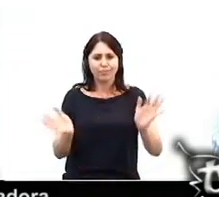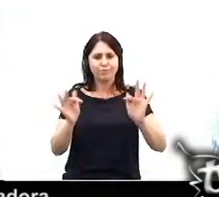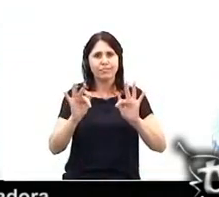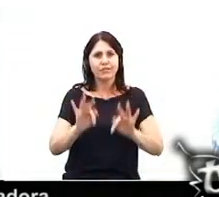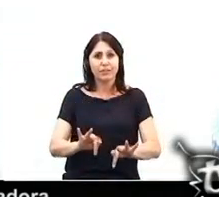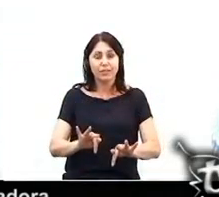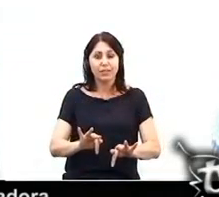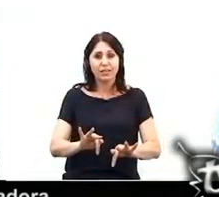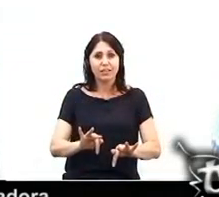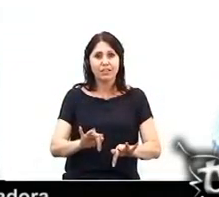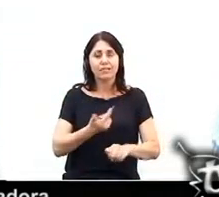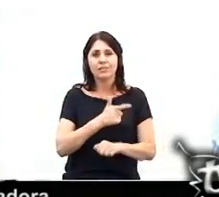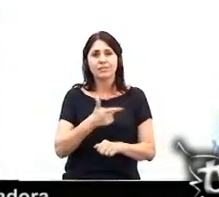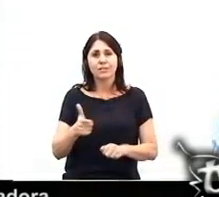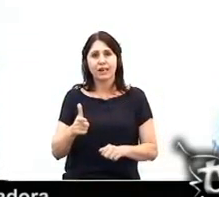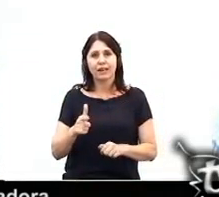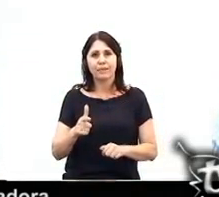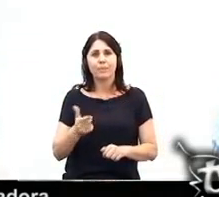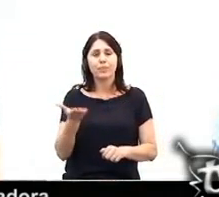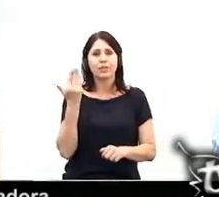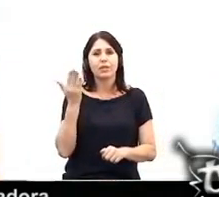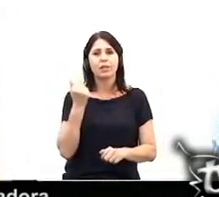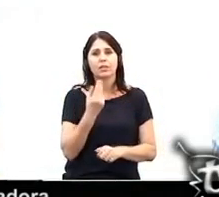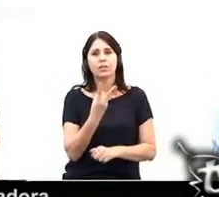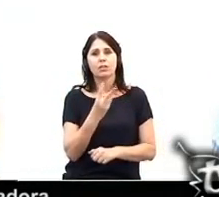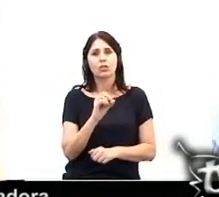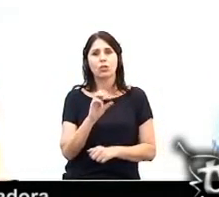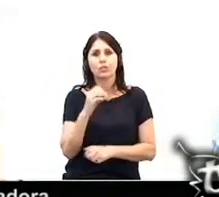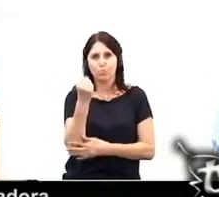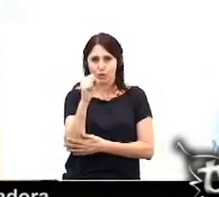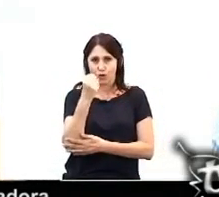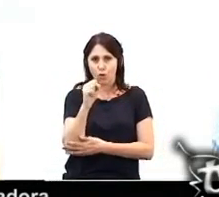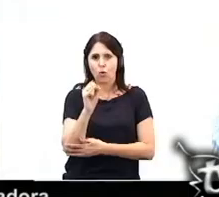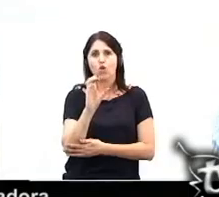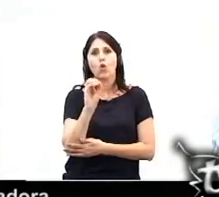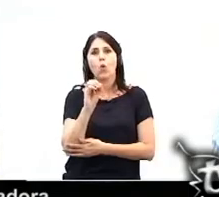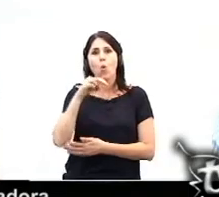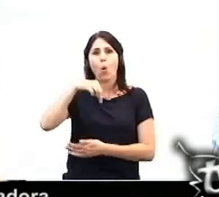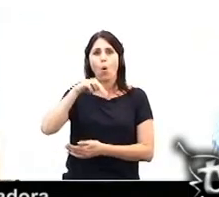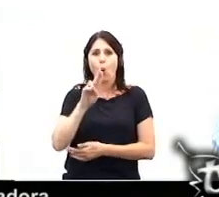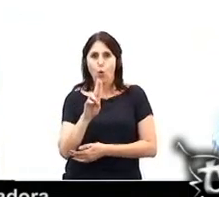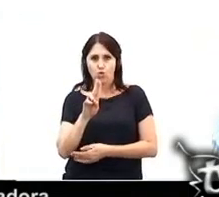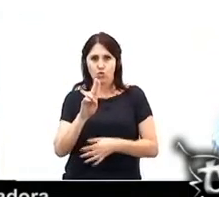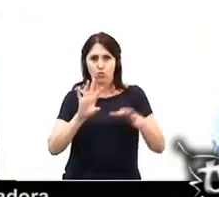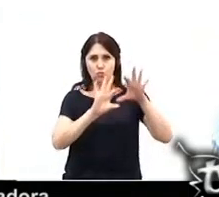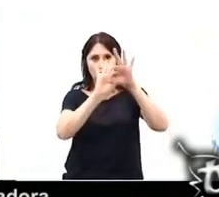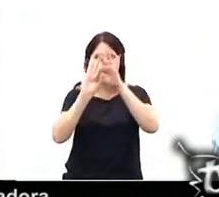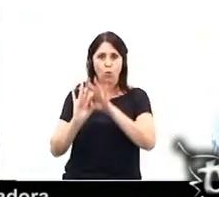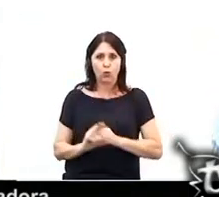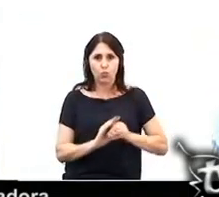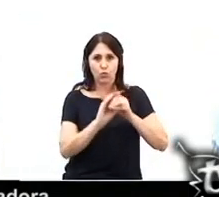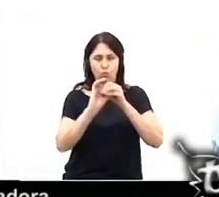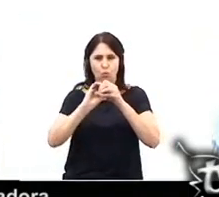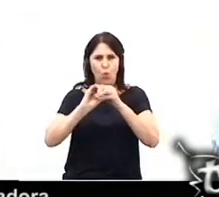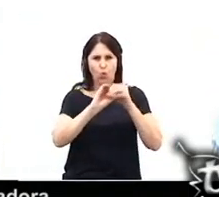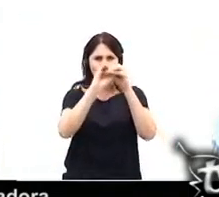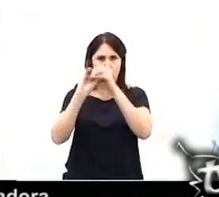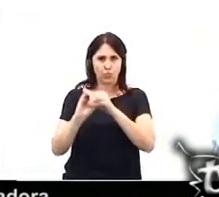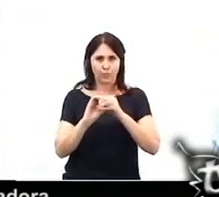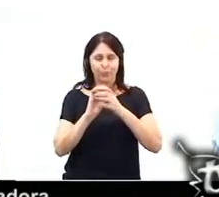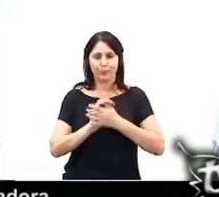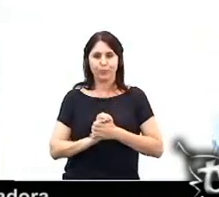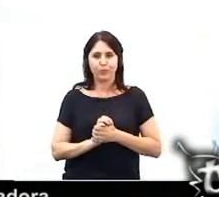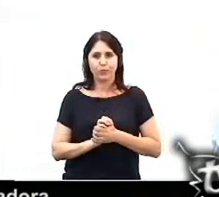aqui, no sentido de que acabou-se, desde 2008, o Brasil, então,